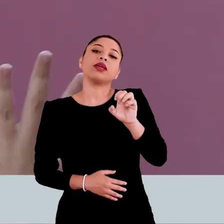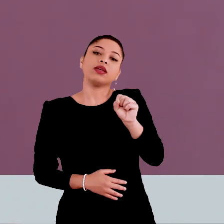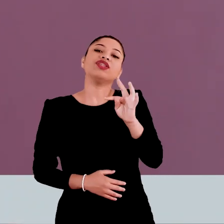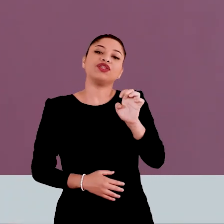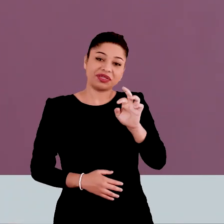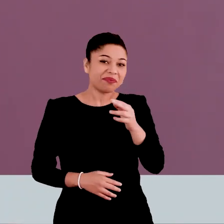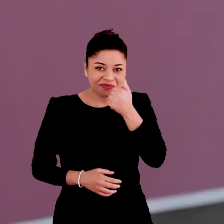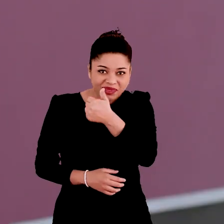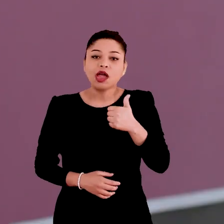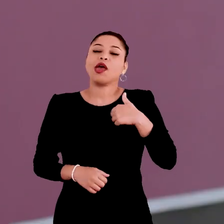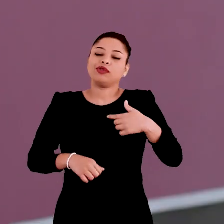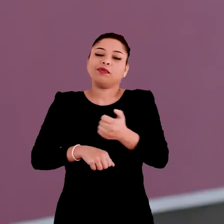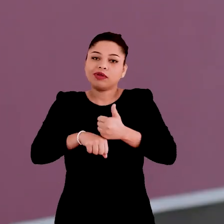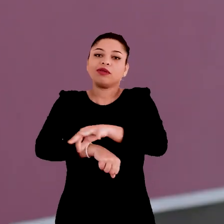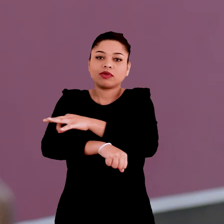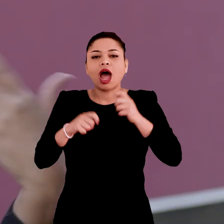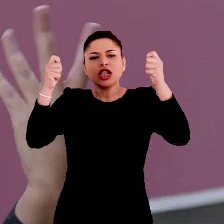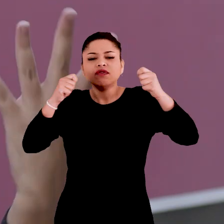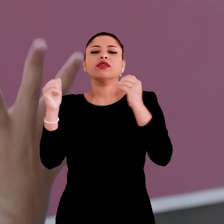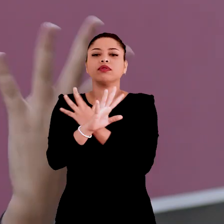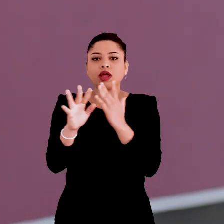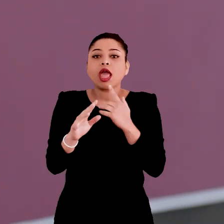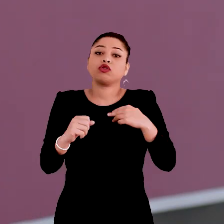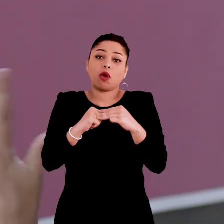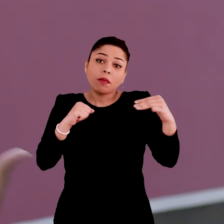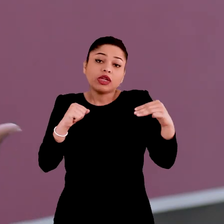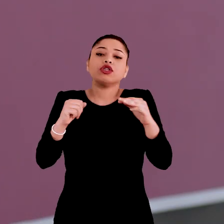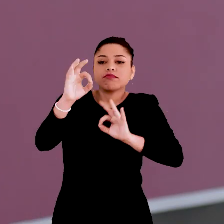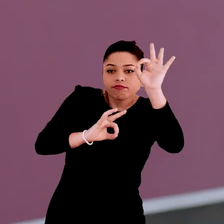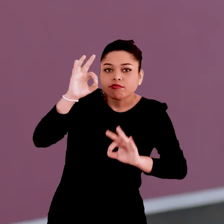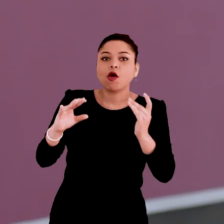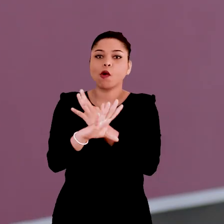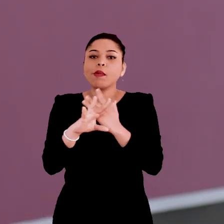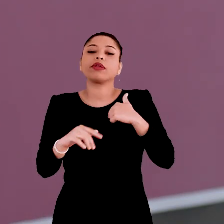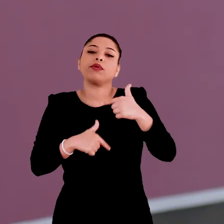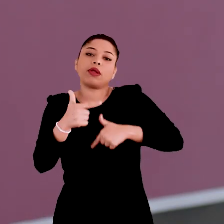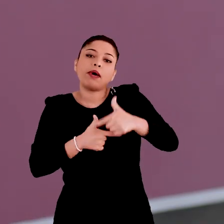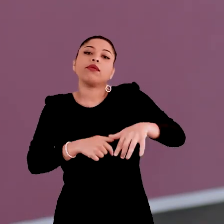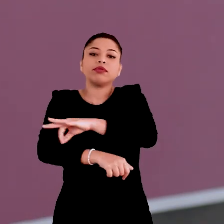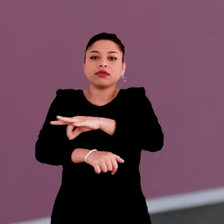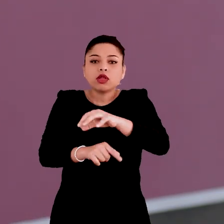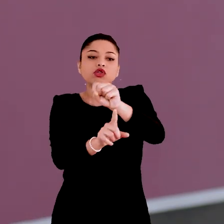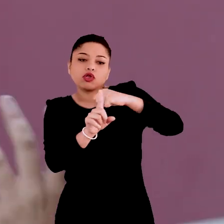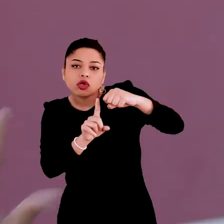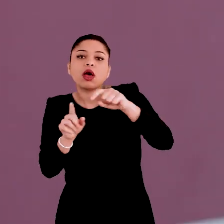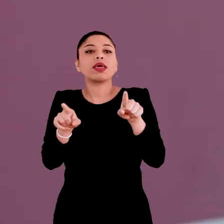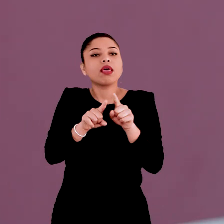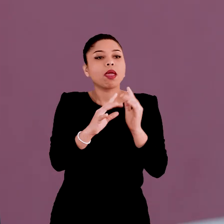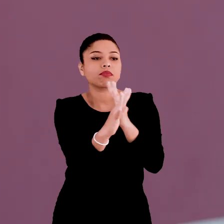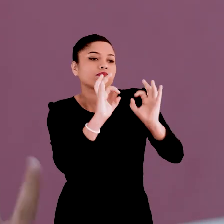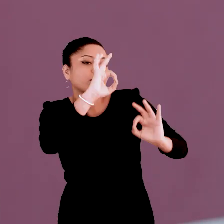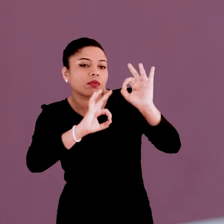mestre em planejamento urbano. Trabalho com arquitetura social, urbanismo social em diferentes favelas da cidade de São Paulo. No final